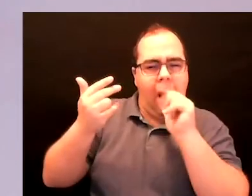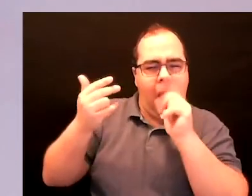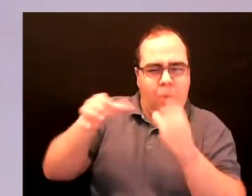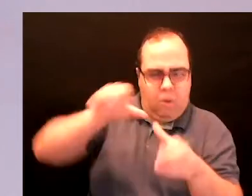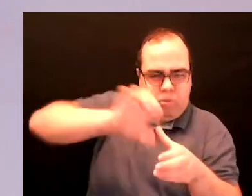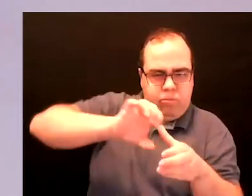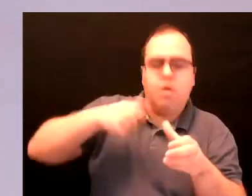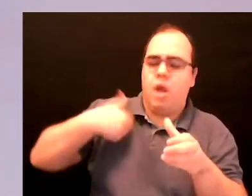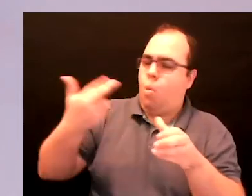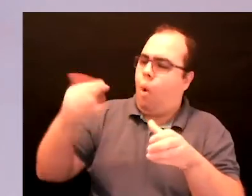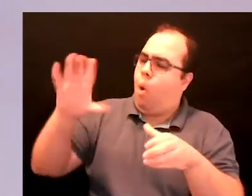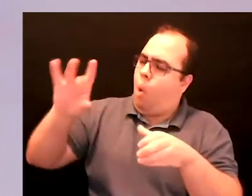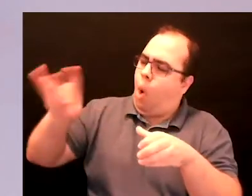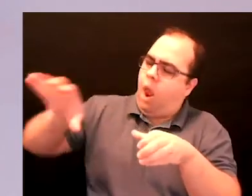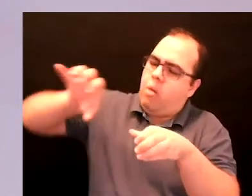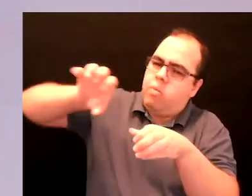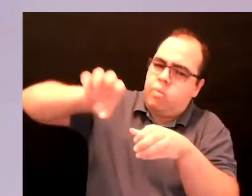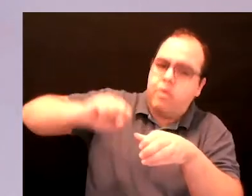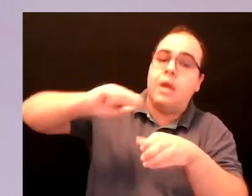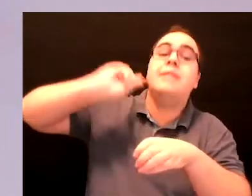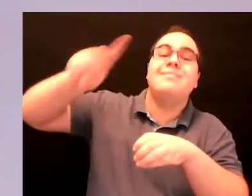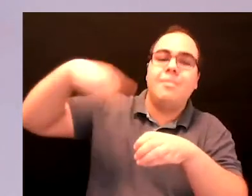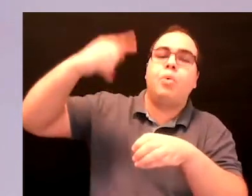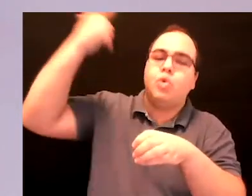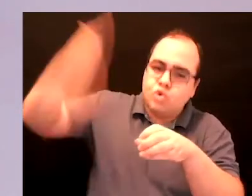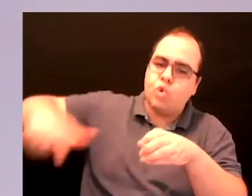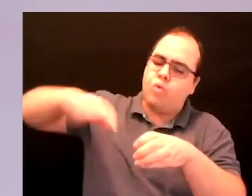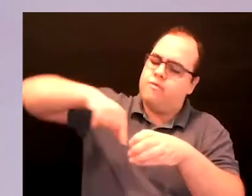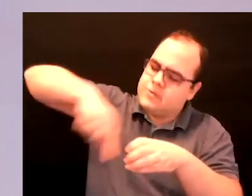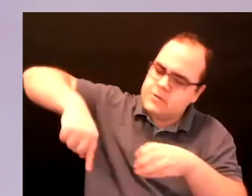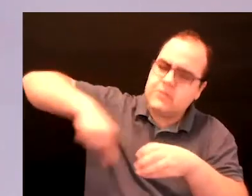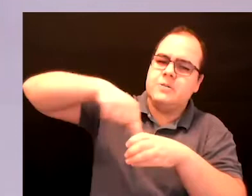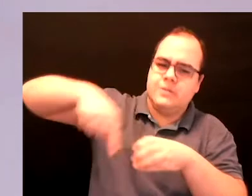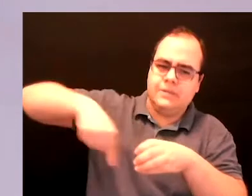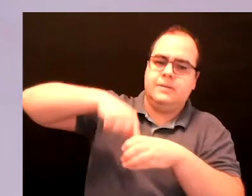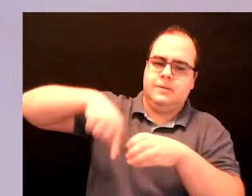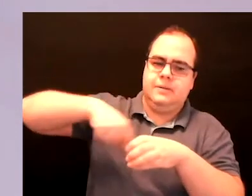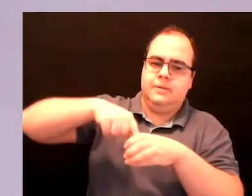de água. E vou mexer de novo.